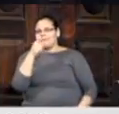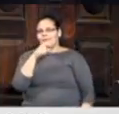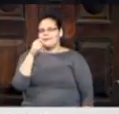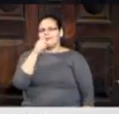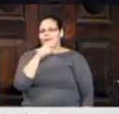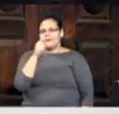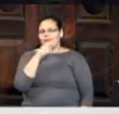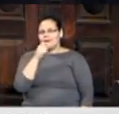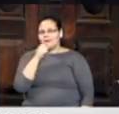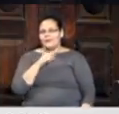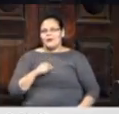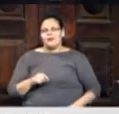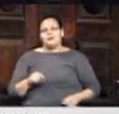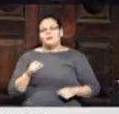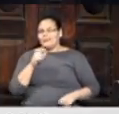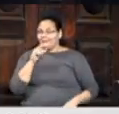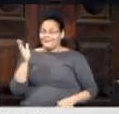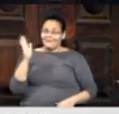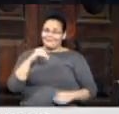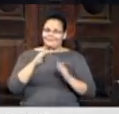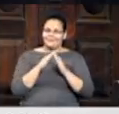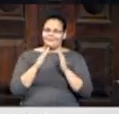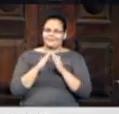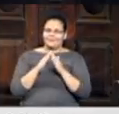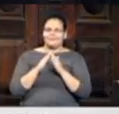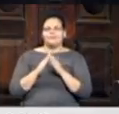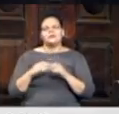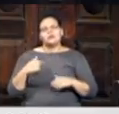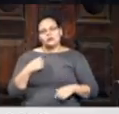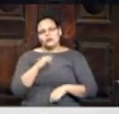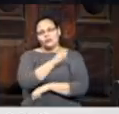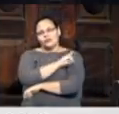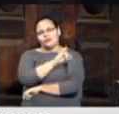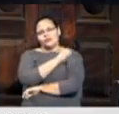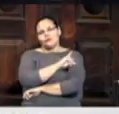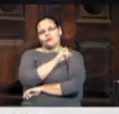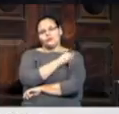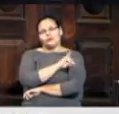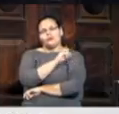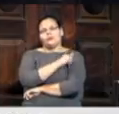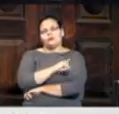do passa lá em casa. Rio, nesses